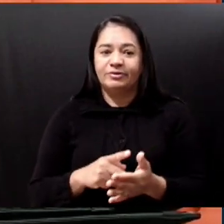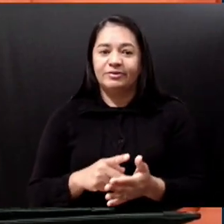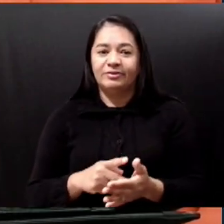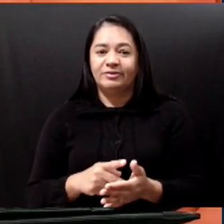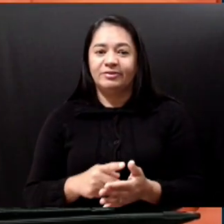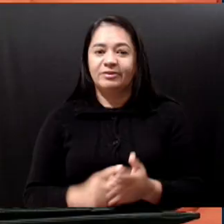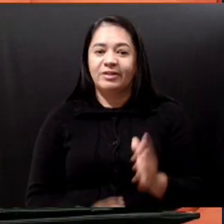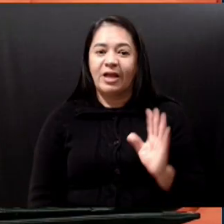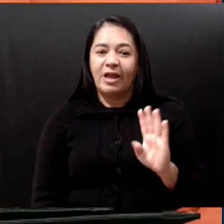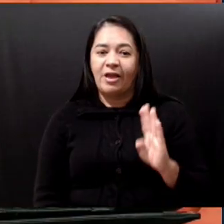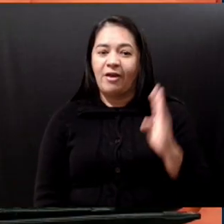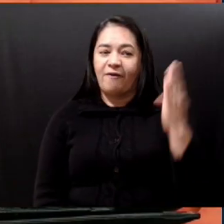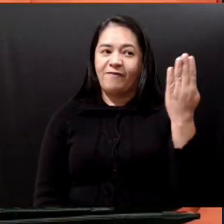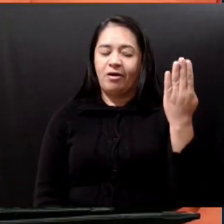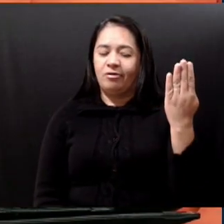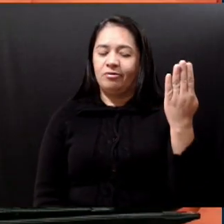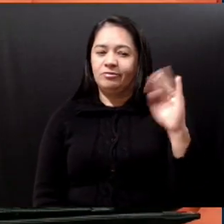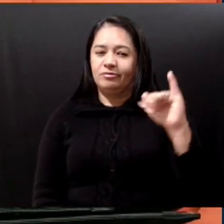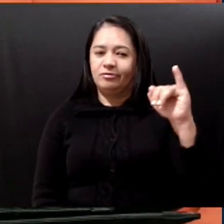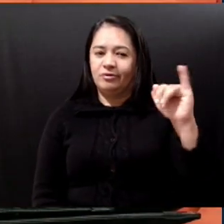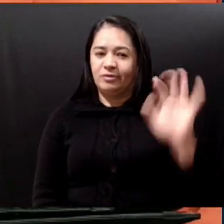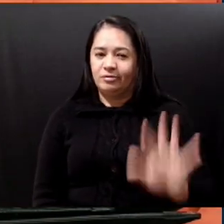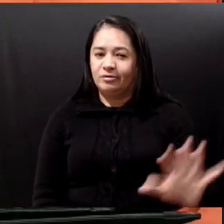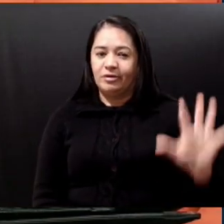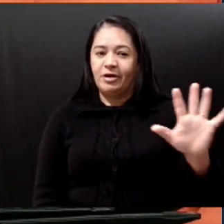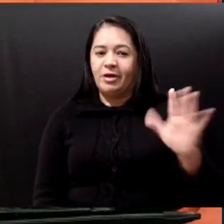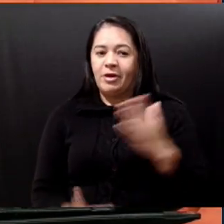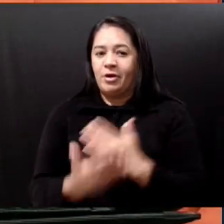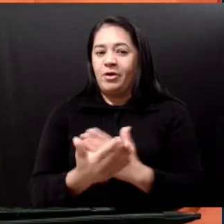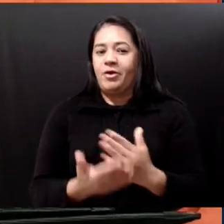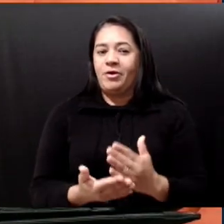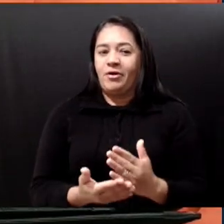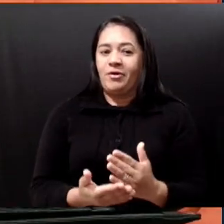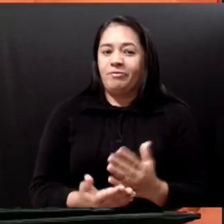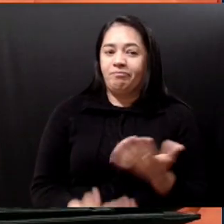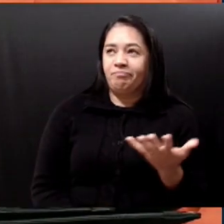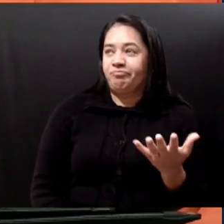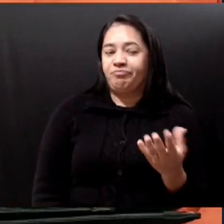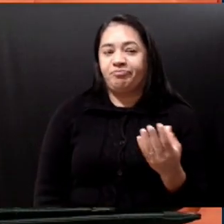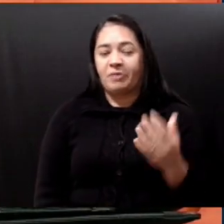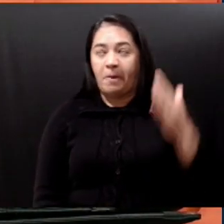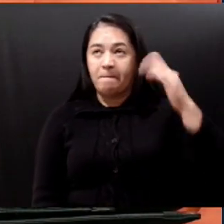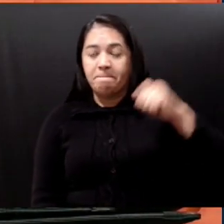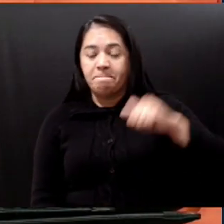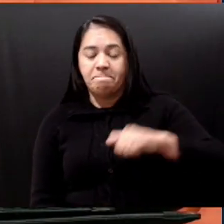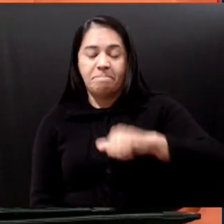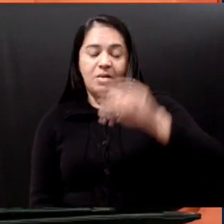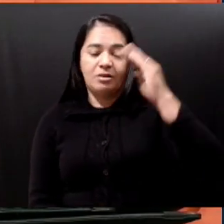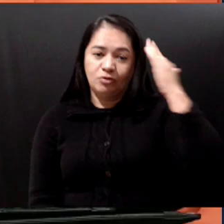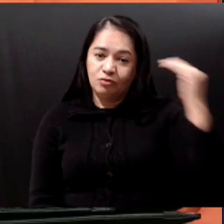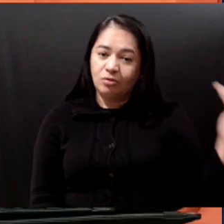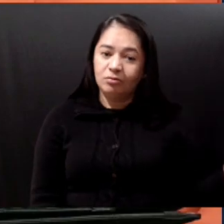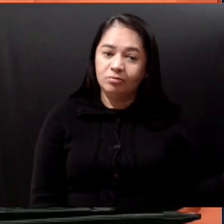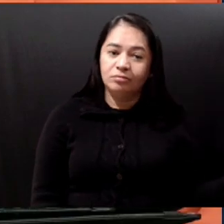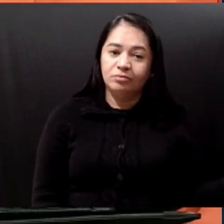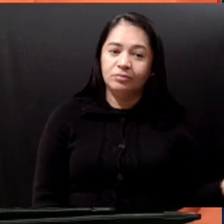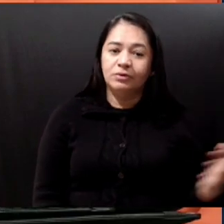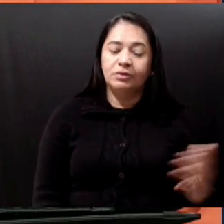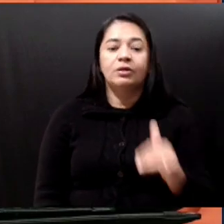que começar no Sim. digital talvez tenha mais sucesso, Eu vou dar um exemplo que, assim,